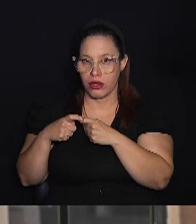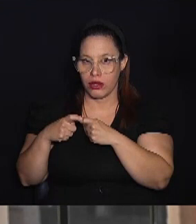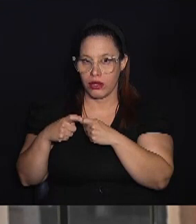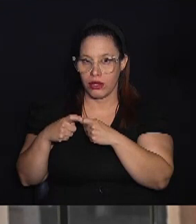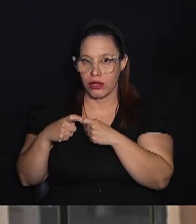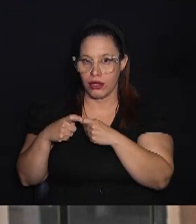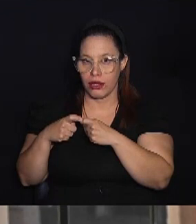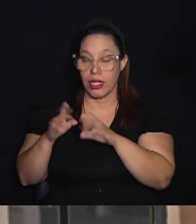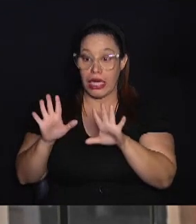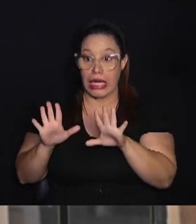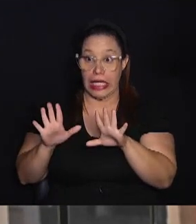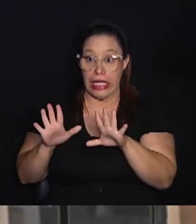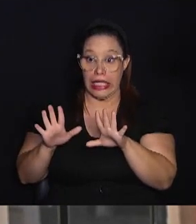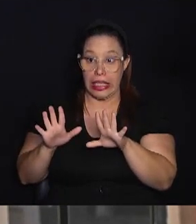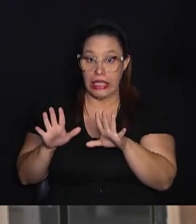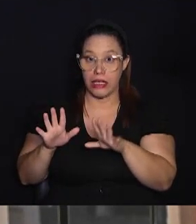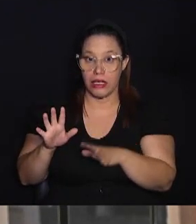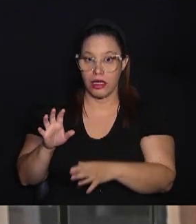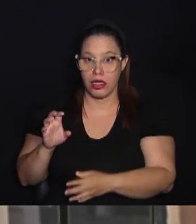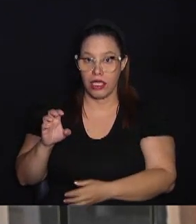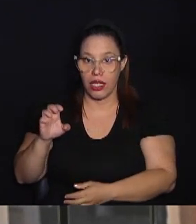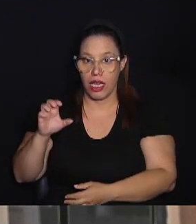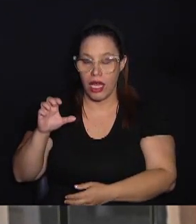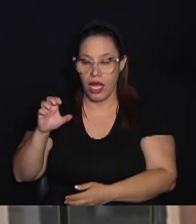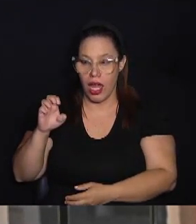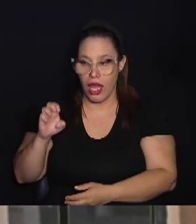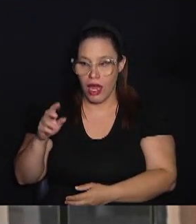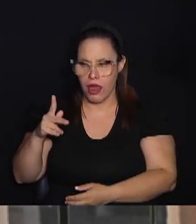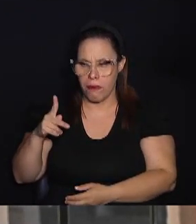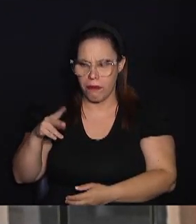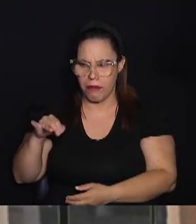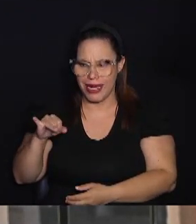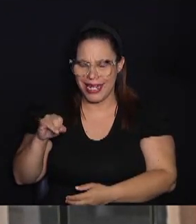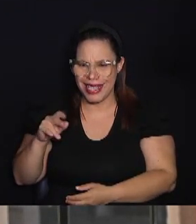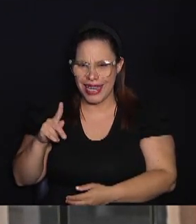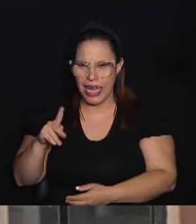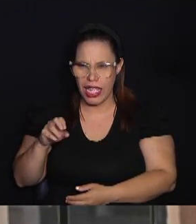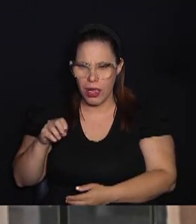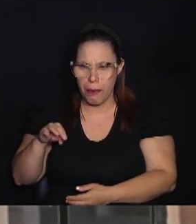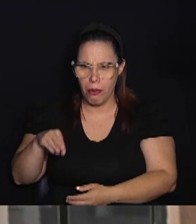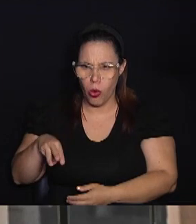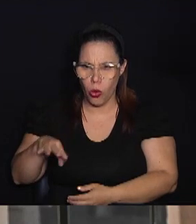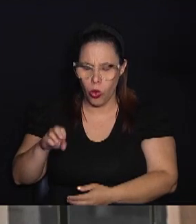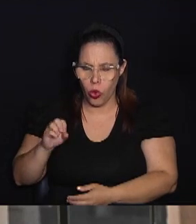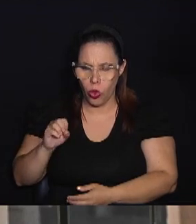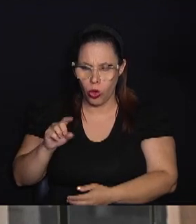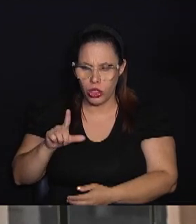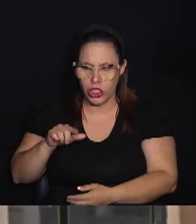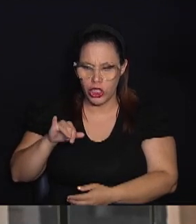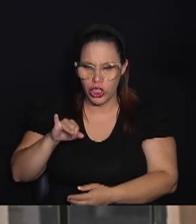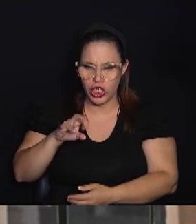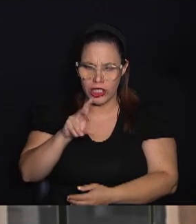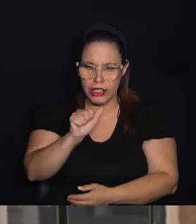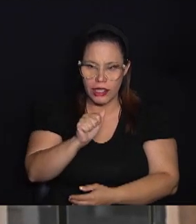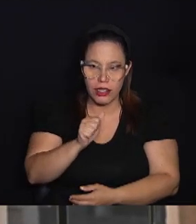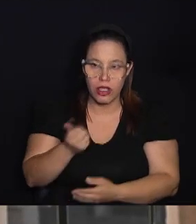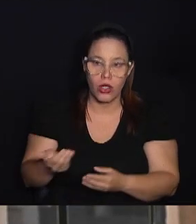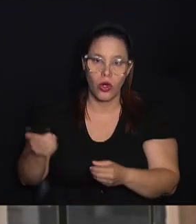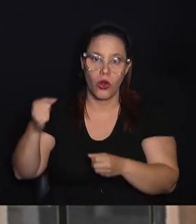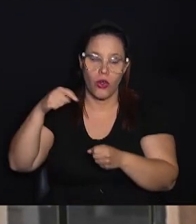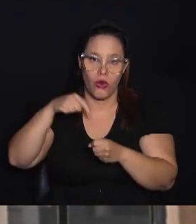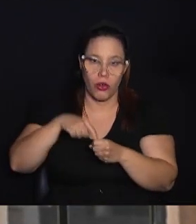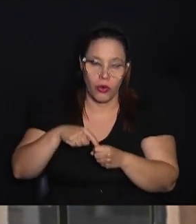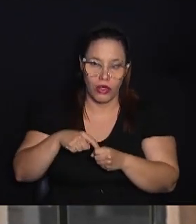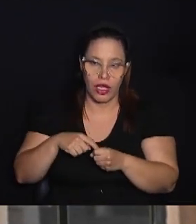pera aí Aguenta aí epistemologia isso tem que ler mesmo epistemologia voltada para a saúde da